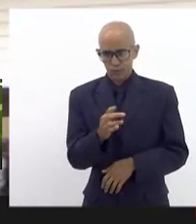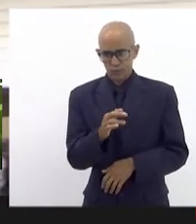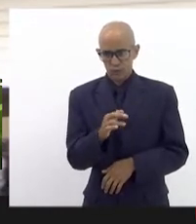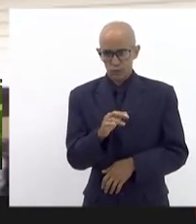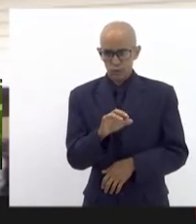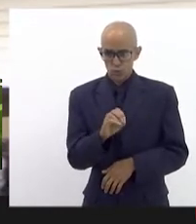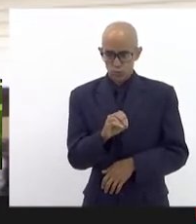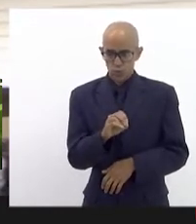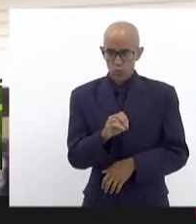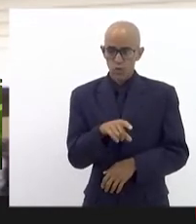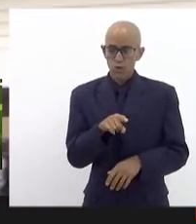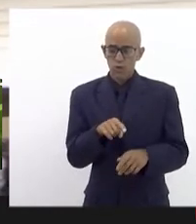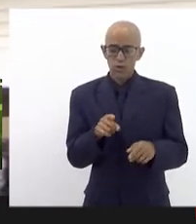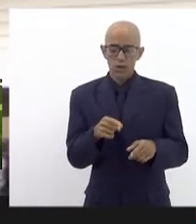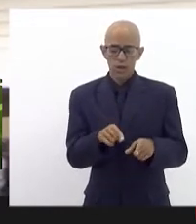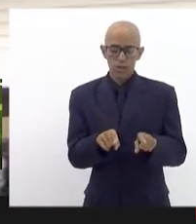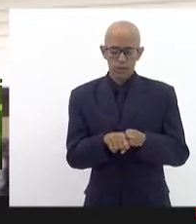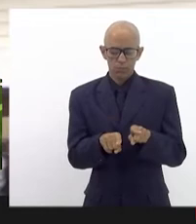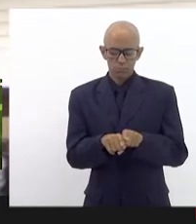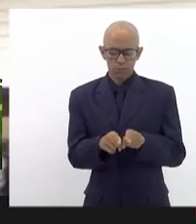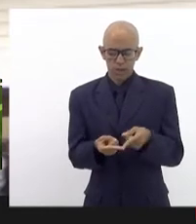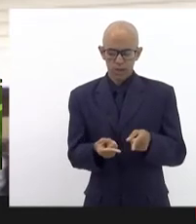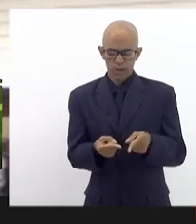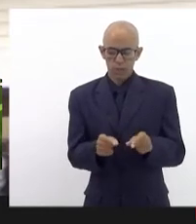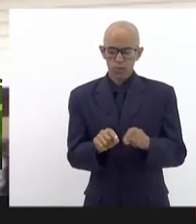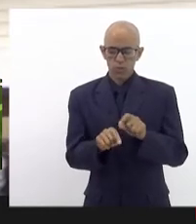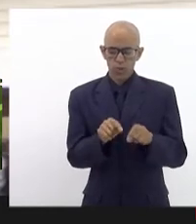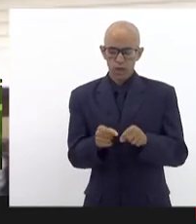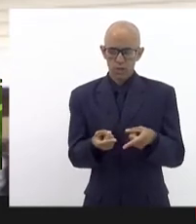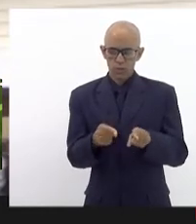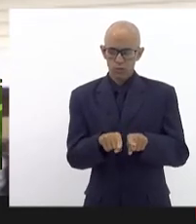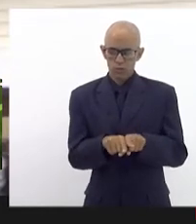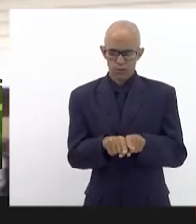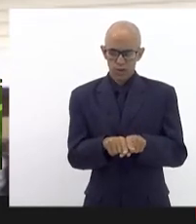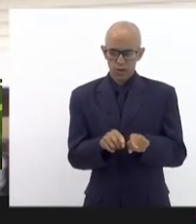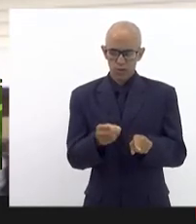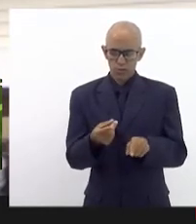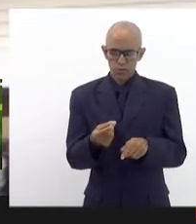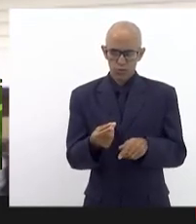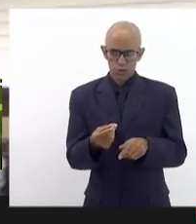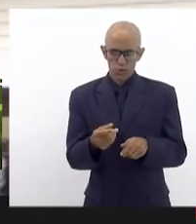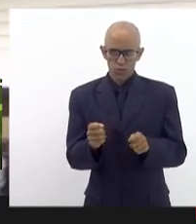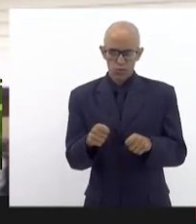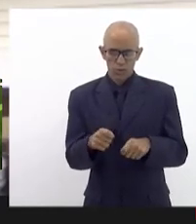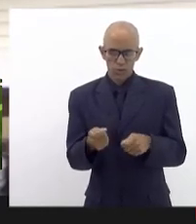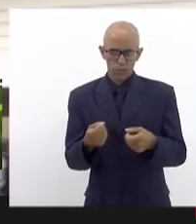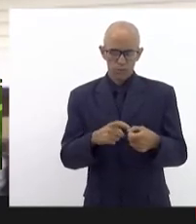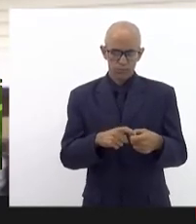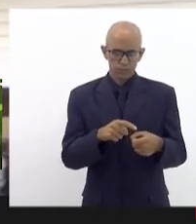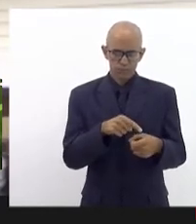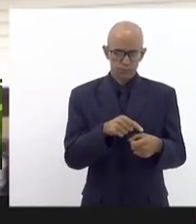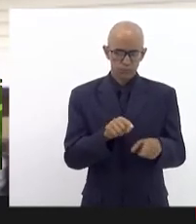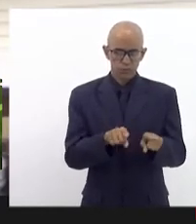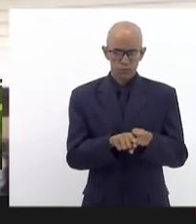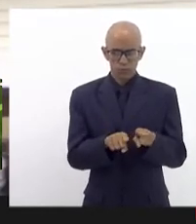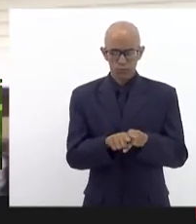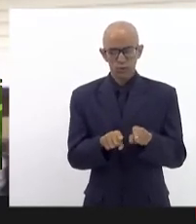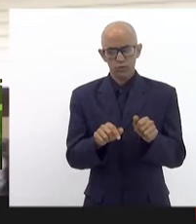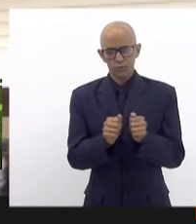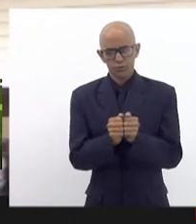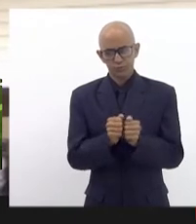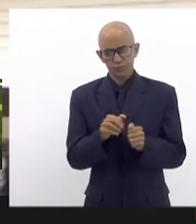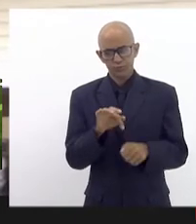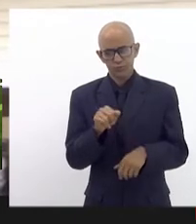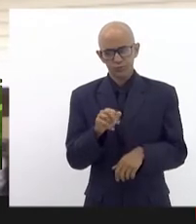combinar o recurso não reembolsável com recurso de crédito é uma possibilidade que o FATEC, além do AGRIO,